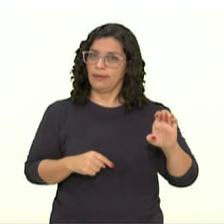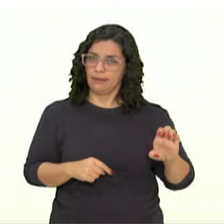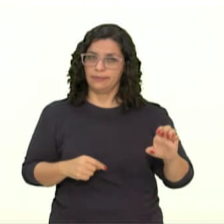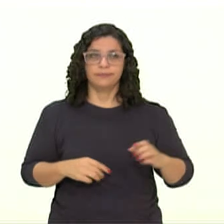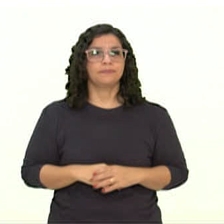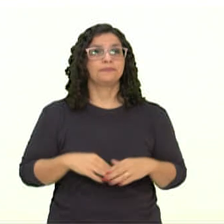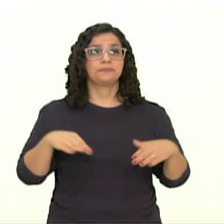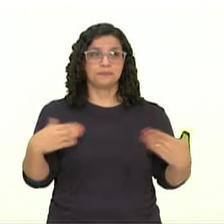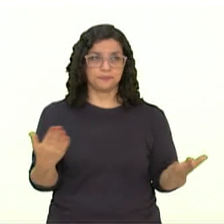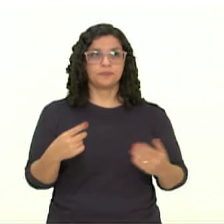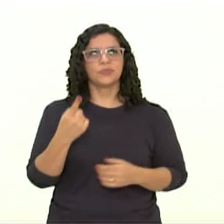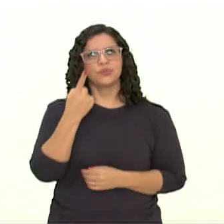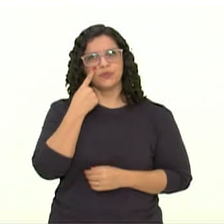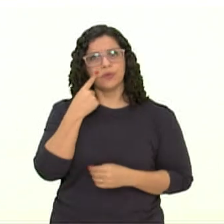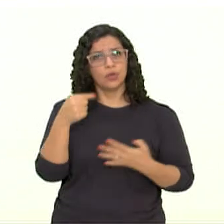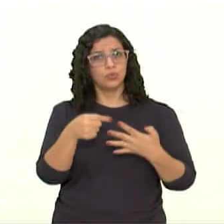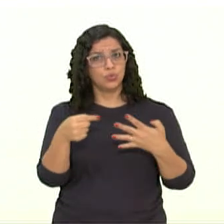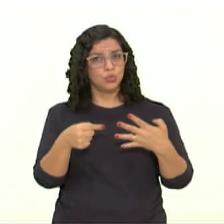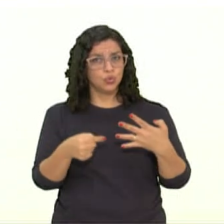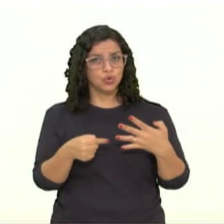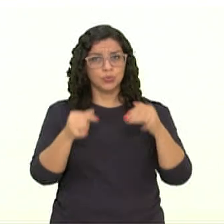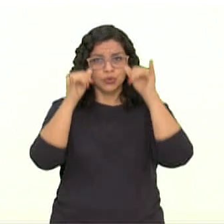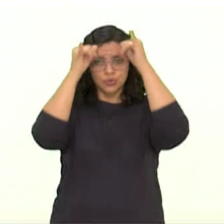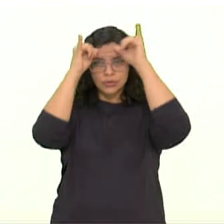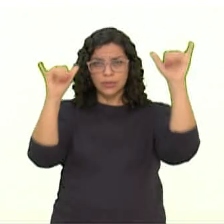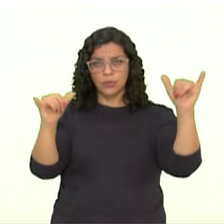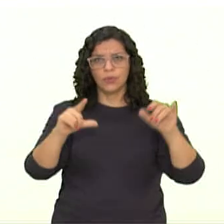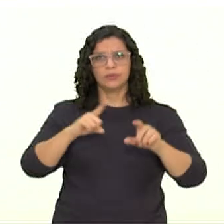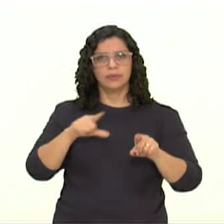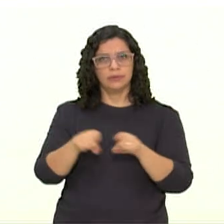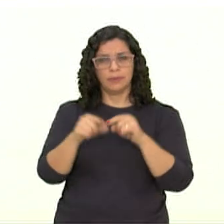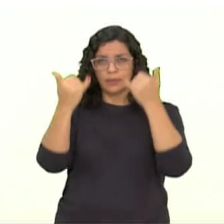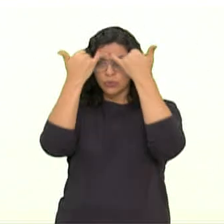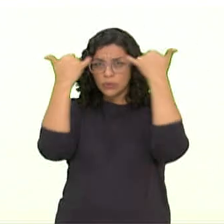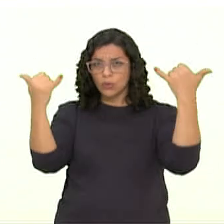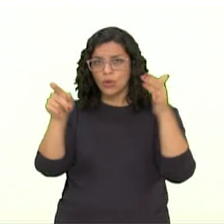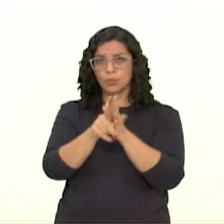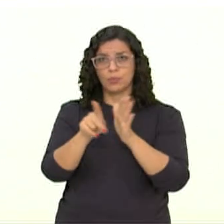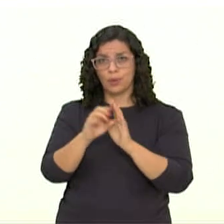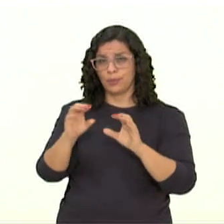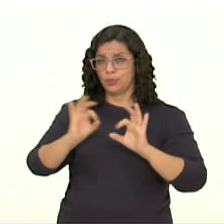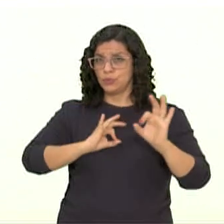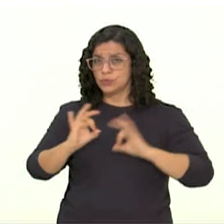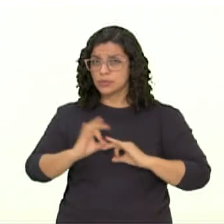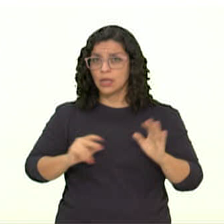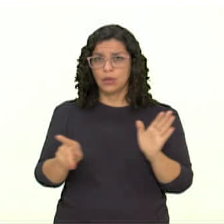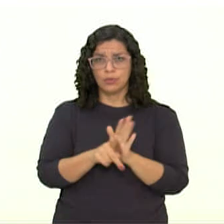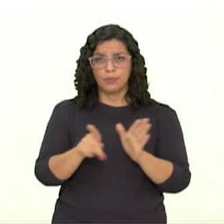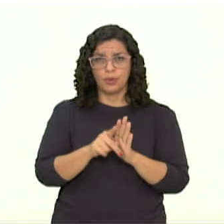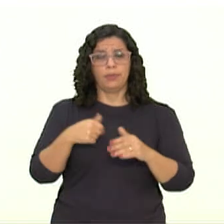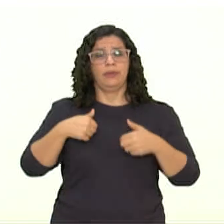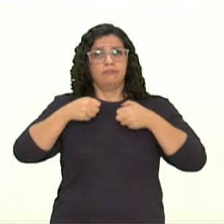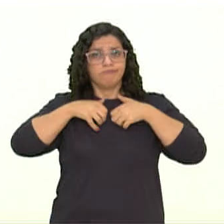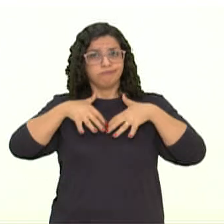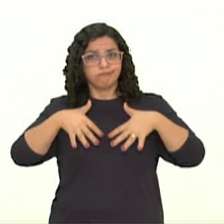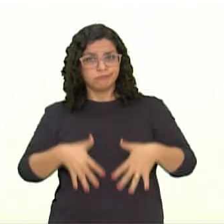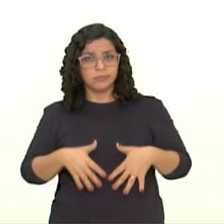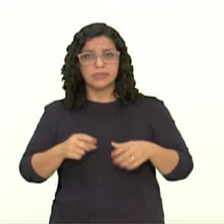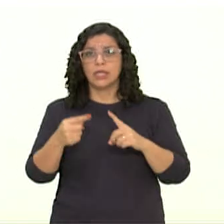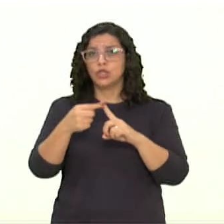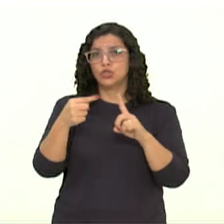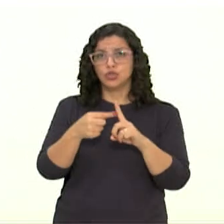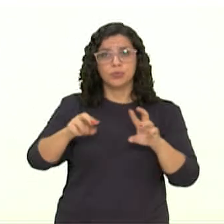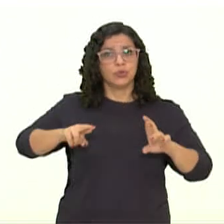ali. Beleza. Classificação dos neurônios. Então, os neurônios, eles são as células principais do tecido nervoso e tal, mas eles têm